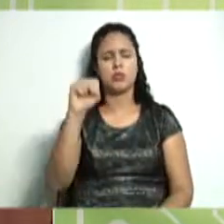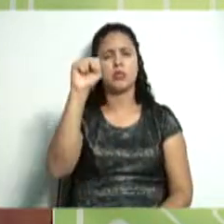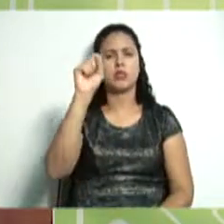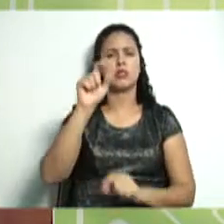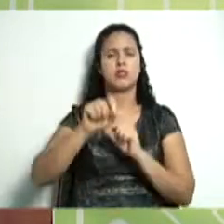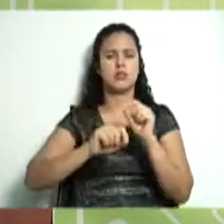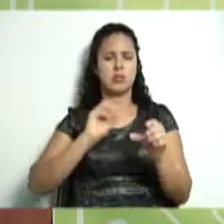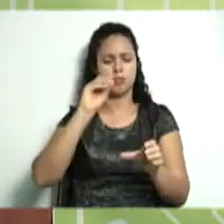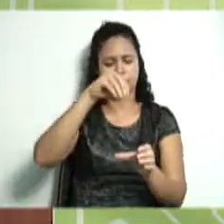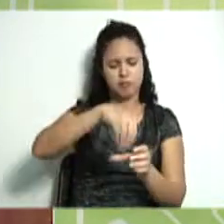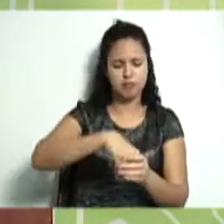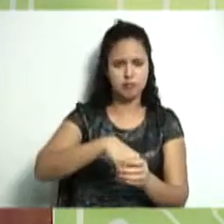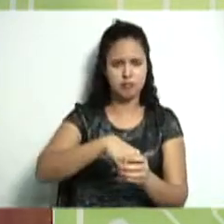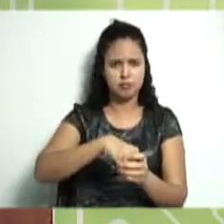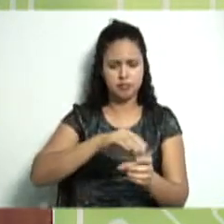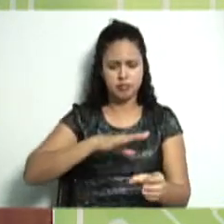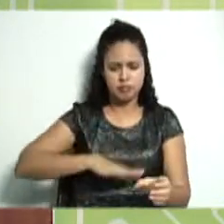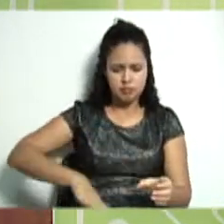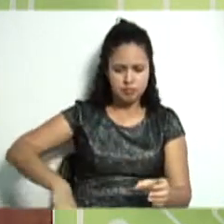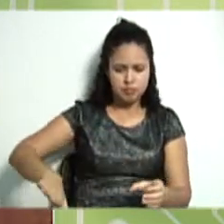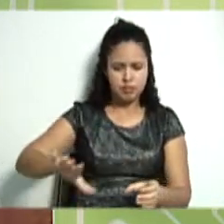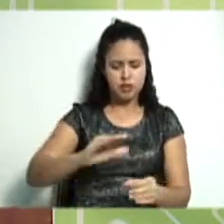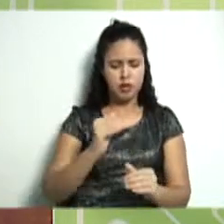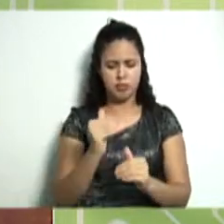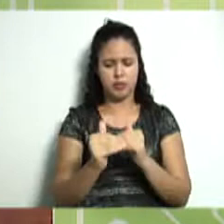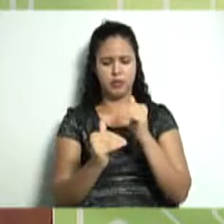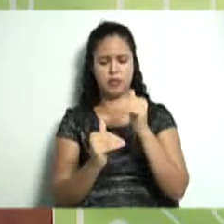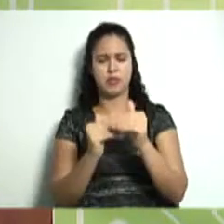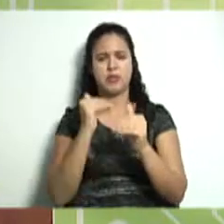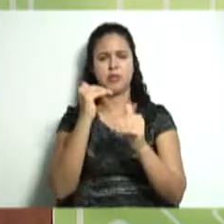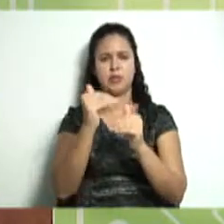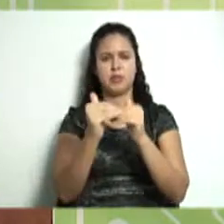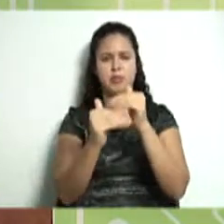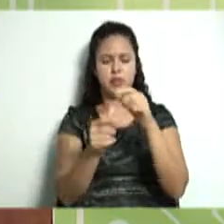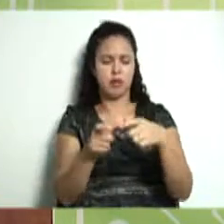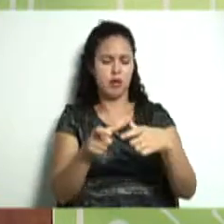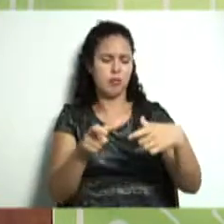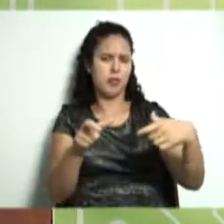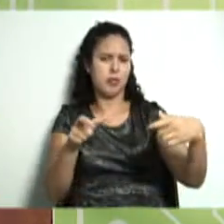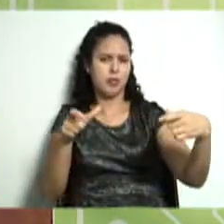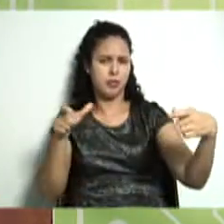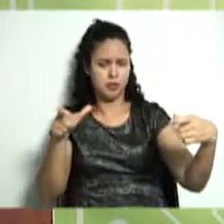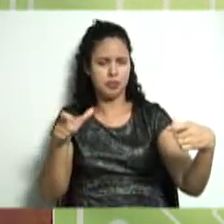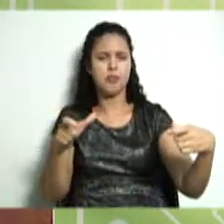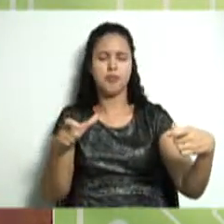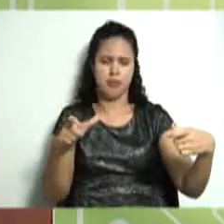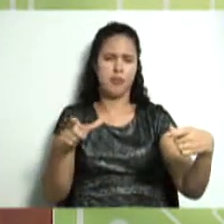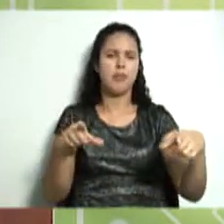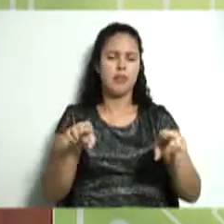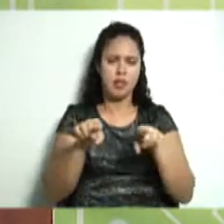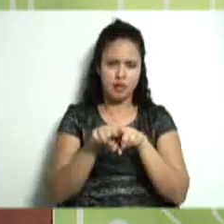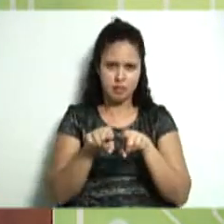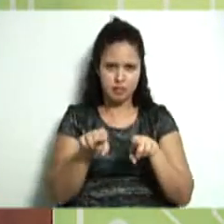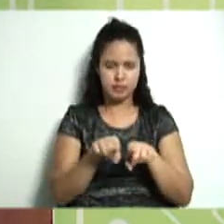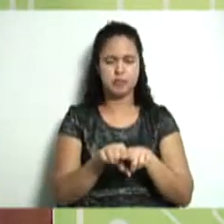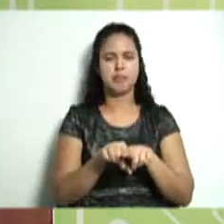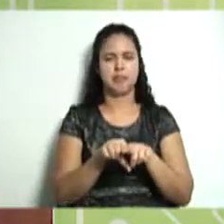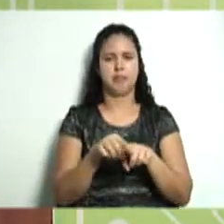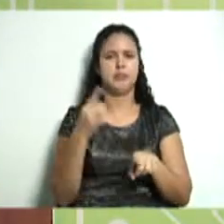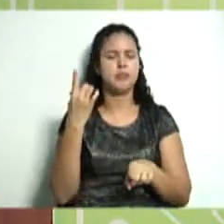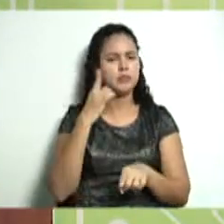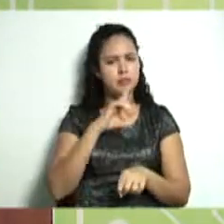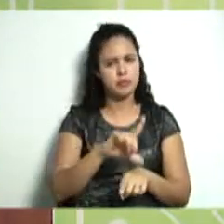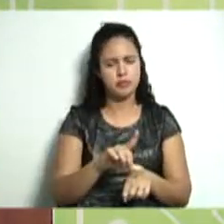inserida pode passar por uma espécie de desenvolvimento e também ter sucesso. Então, veja